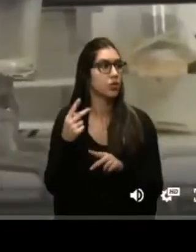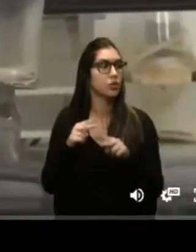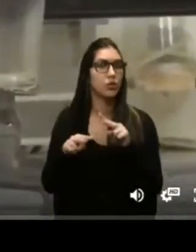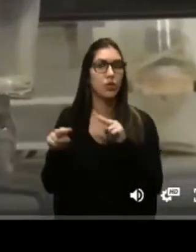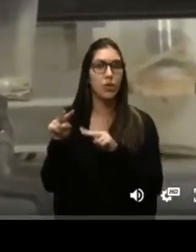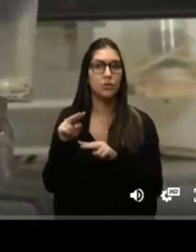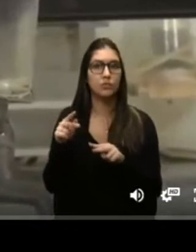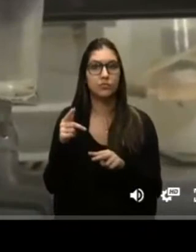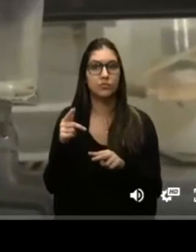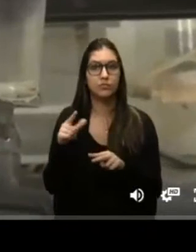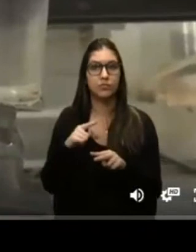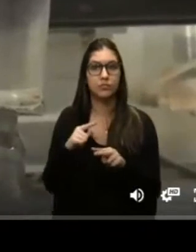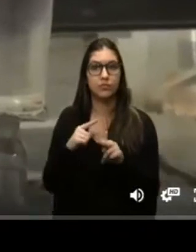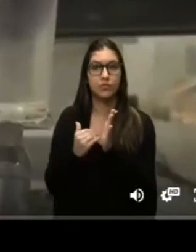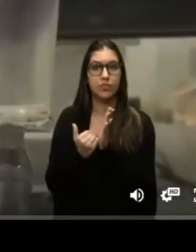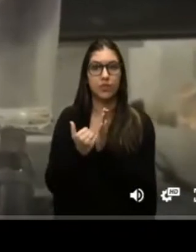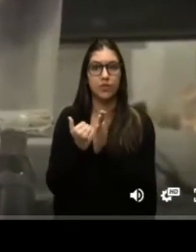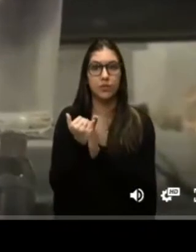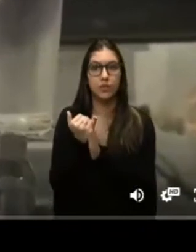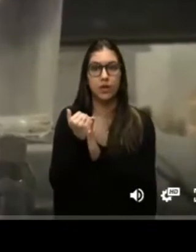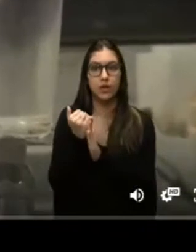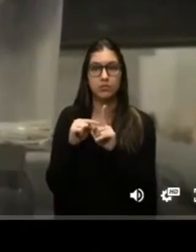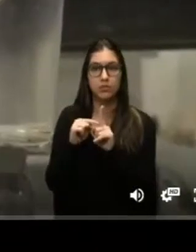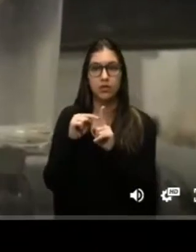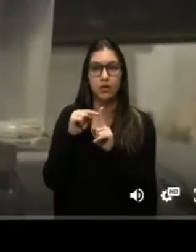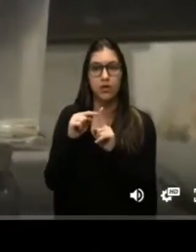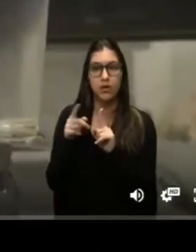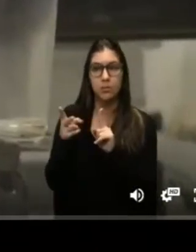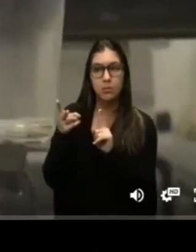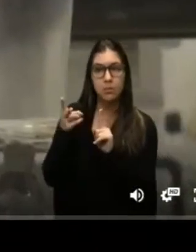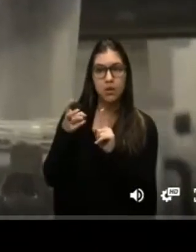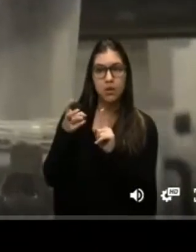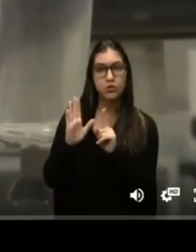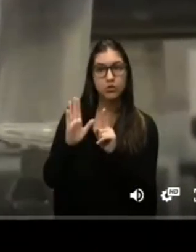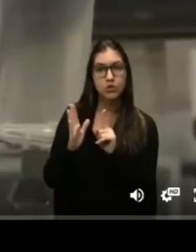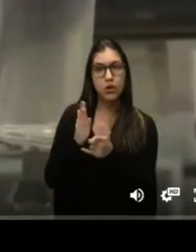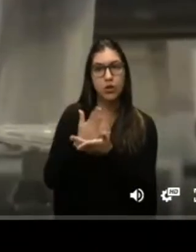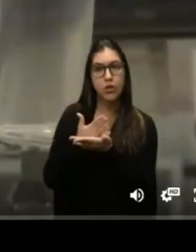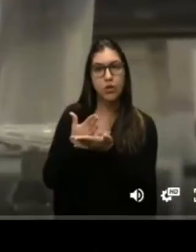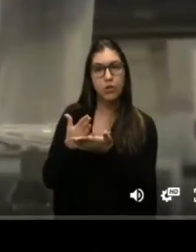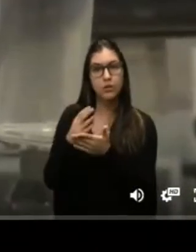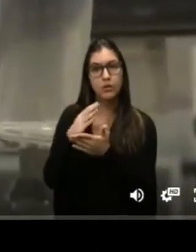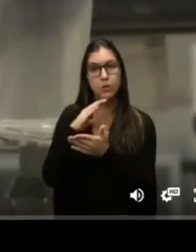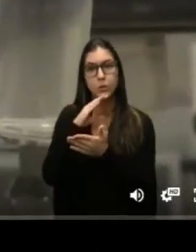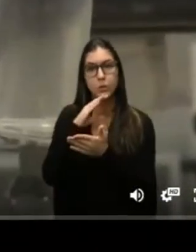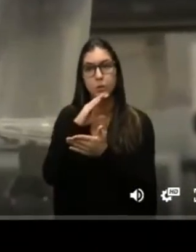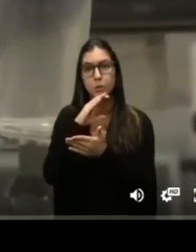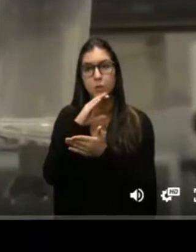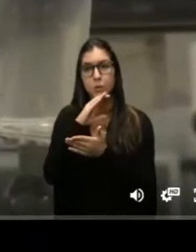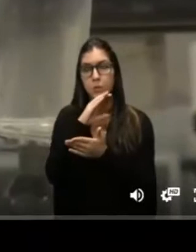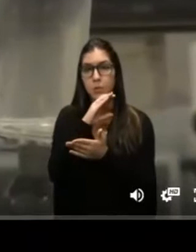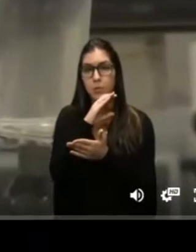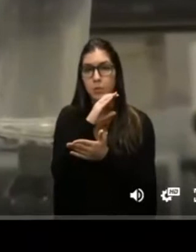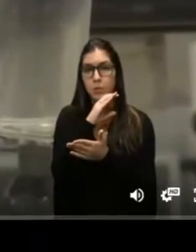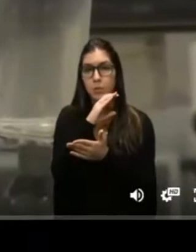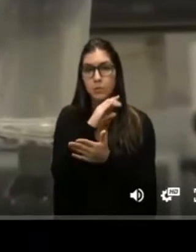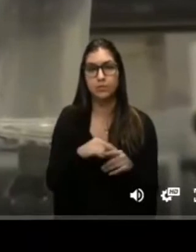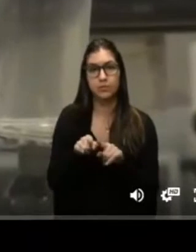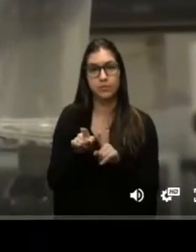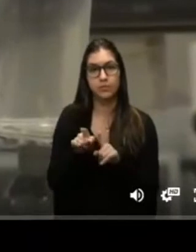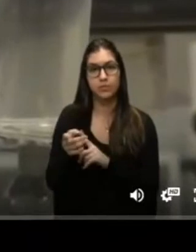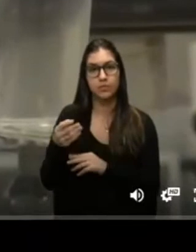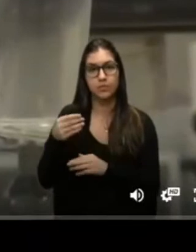conforme a gente aumenta ali a temperatura, nós observamos que já começa então a aquecer a solução dentro